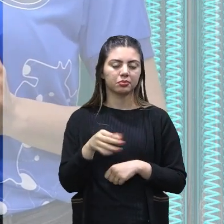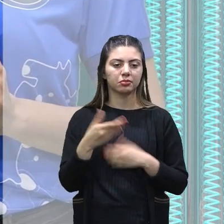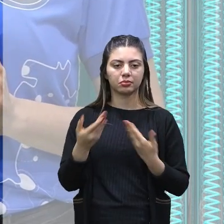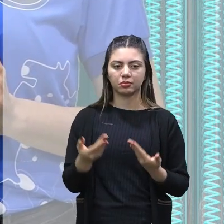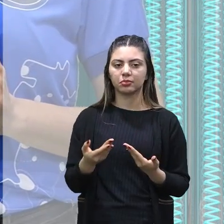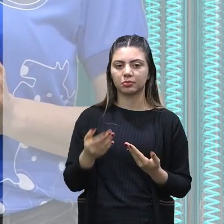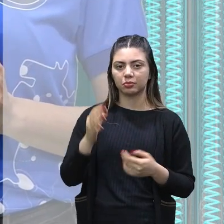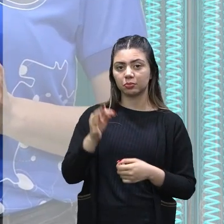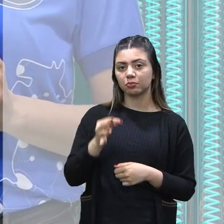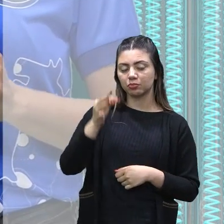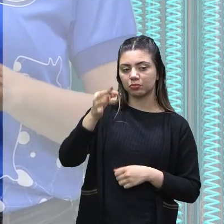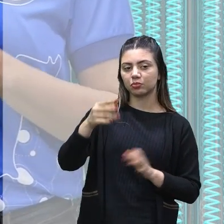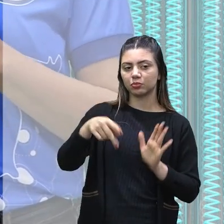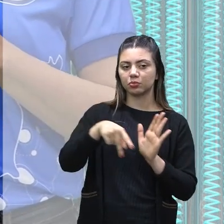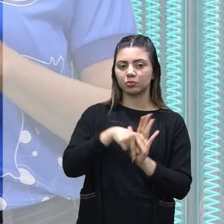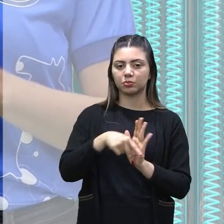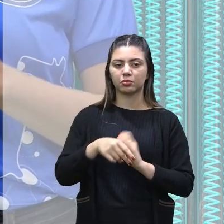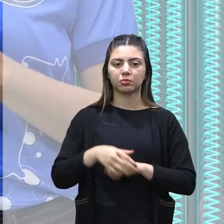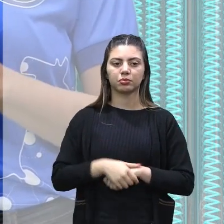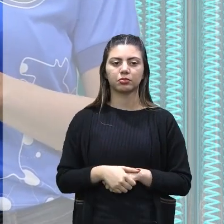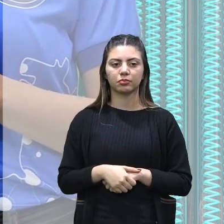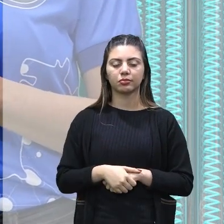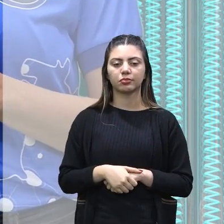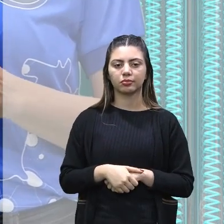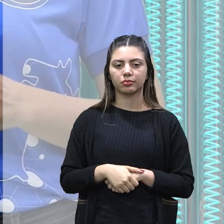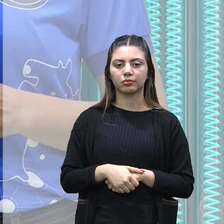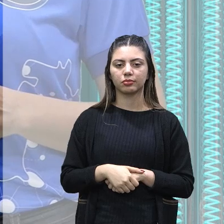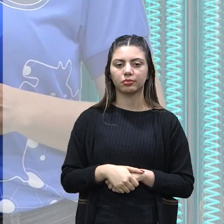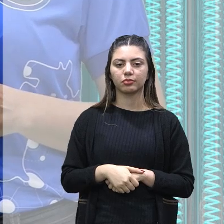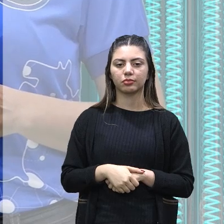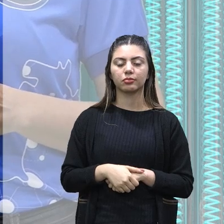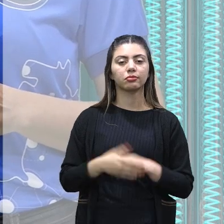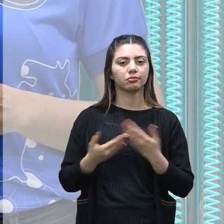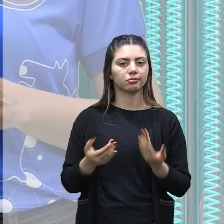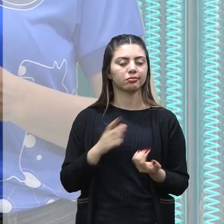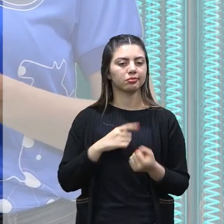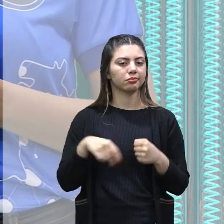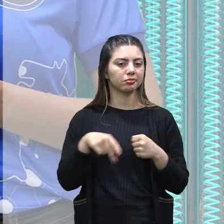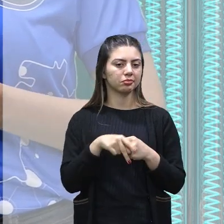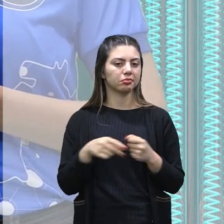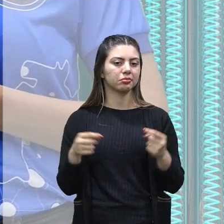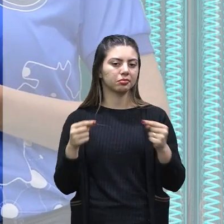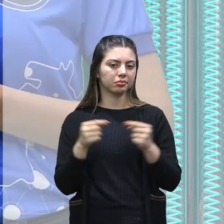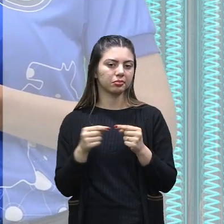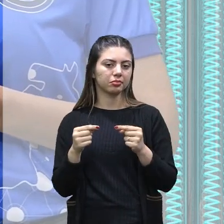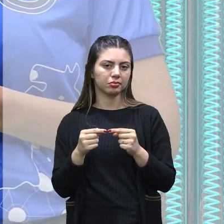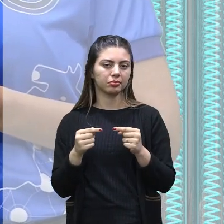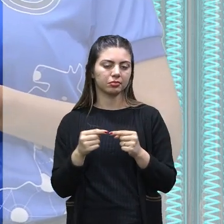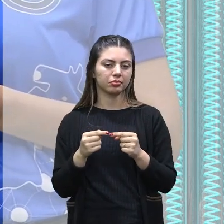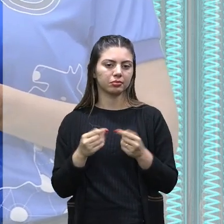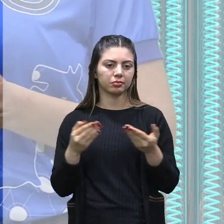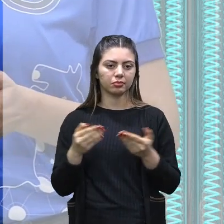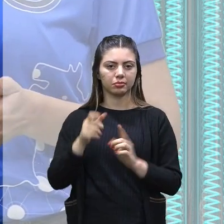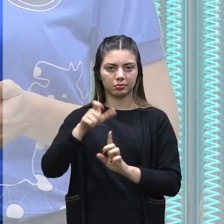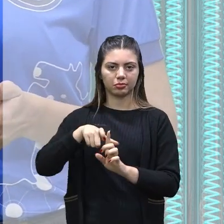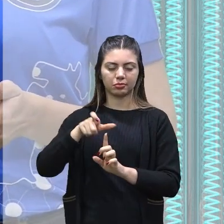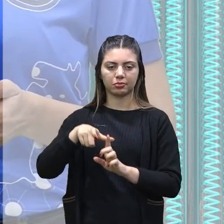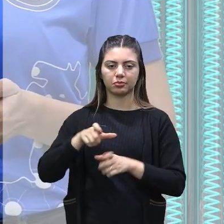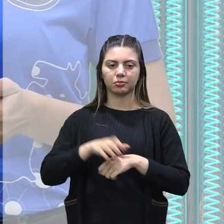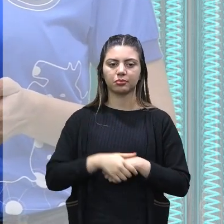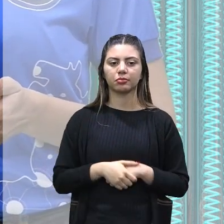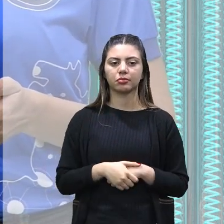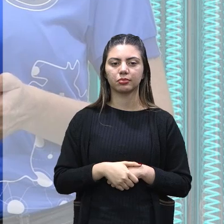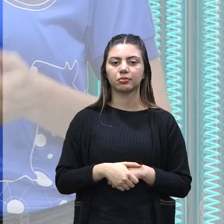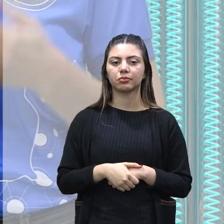ó, nós temos os pronomes para fazer a concordância aqui com o sujeito, certo? Então,